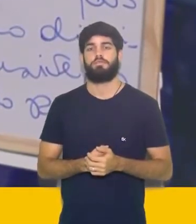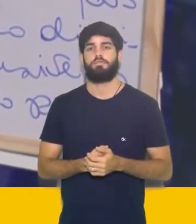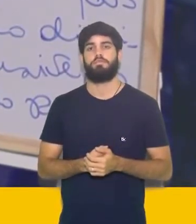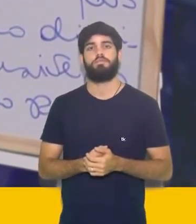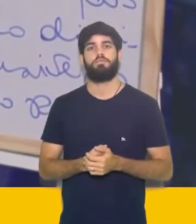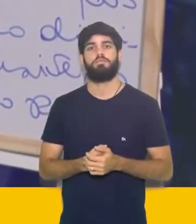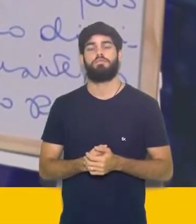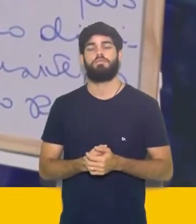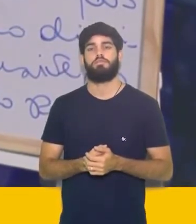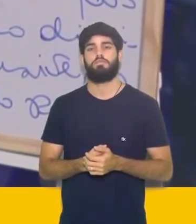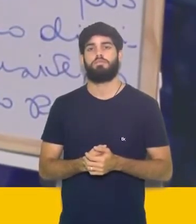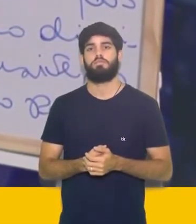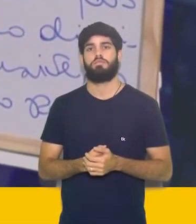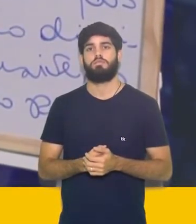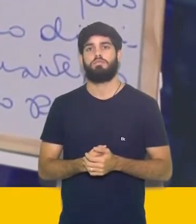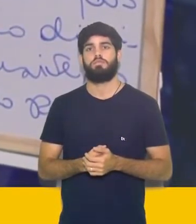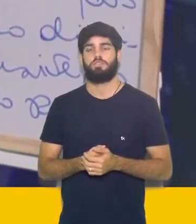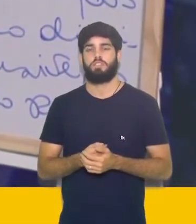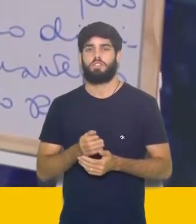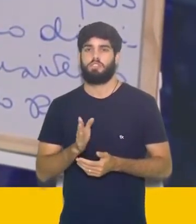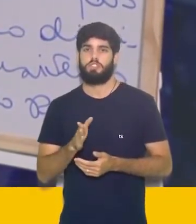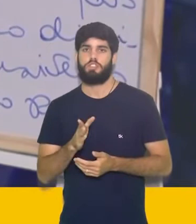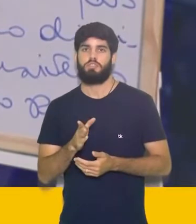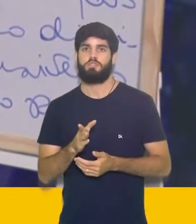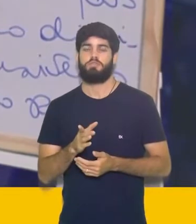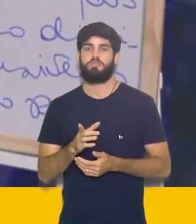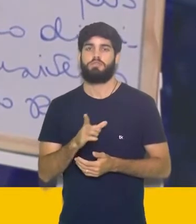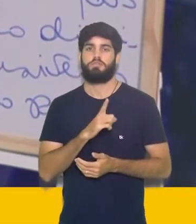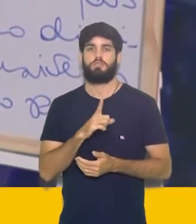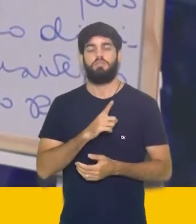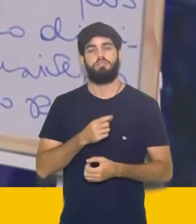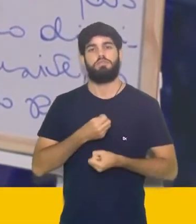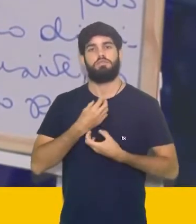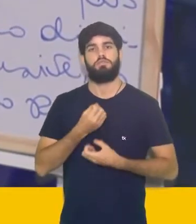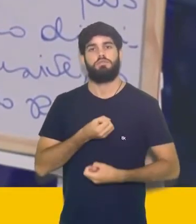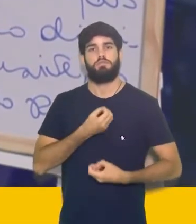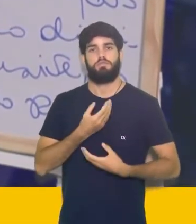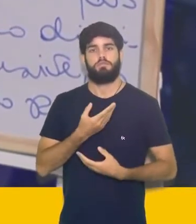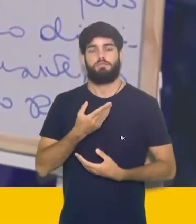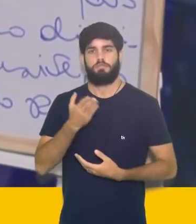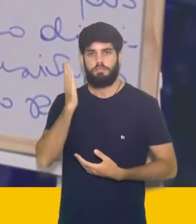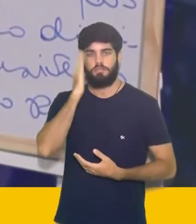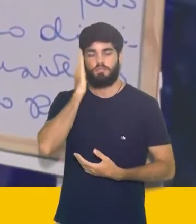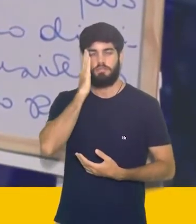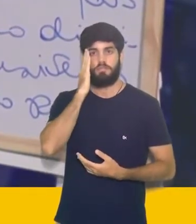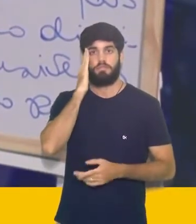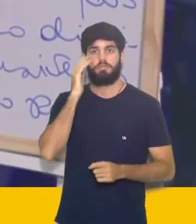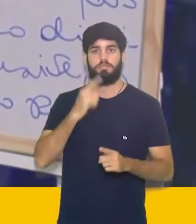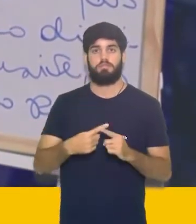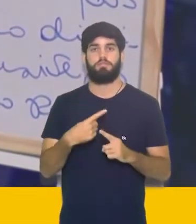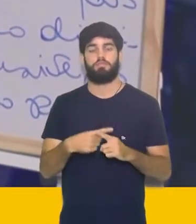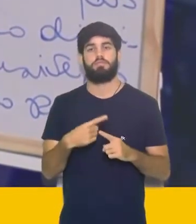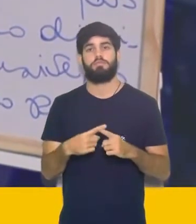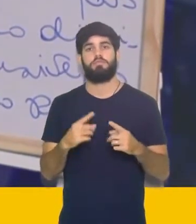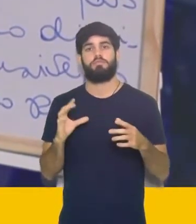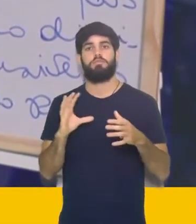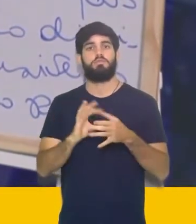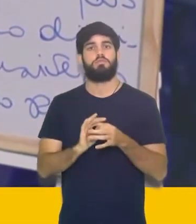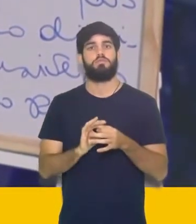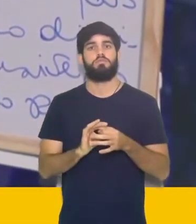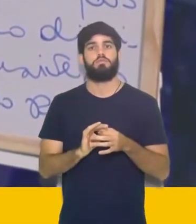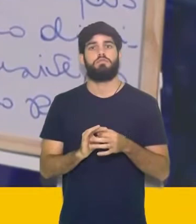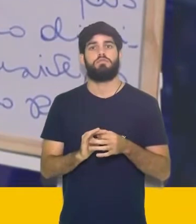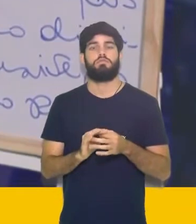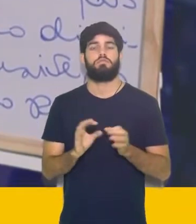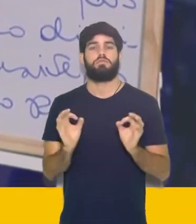certo? Já que, aí eu já tenho uma expressão, não tenho só uma palavra. Compreenderam? Por que que os conectores não